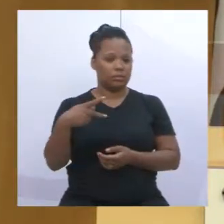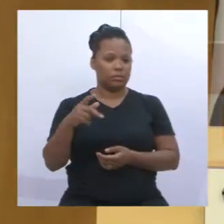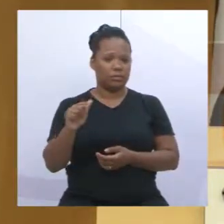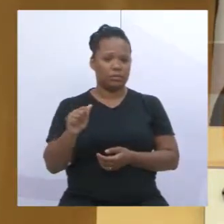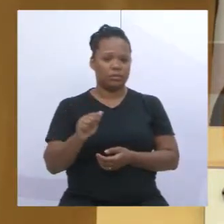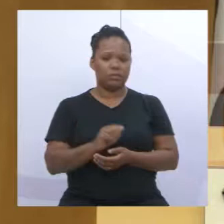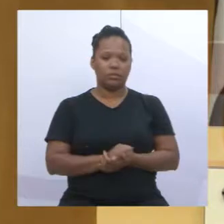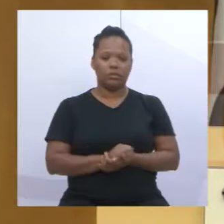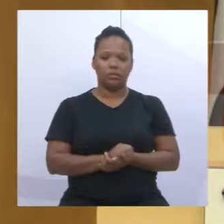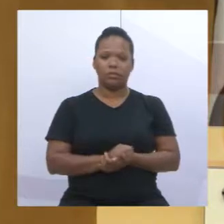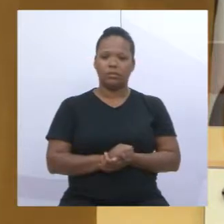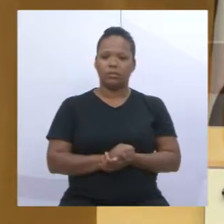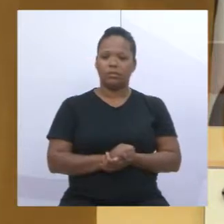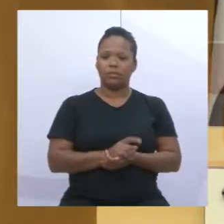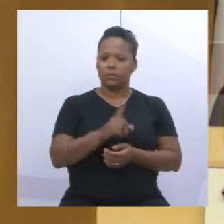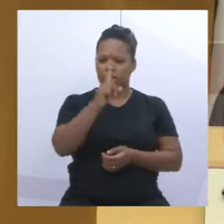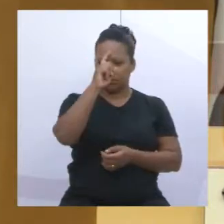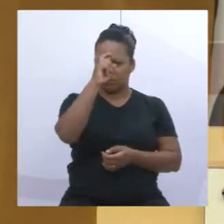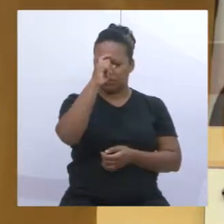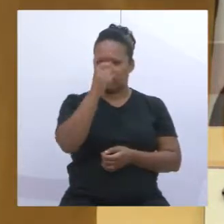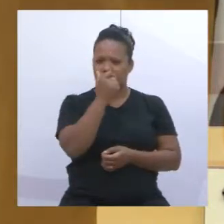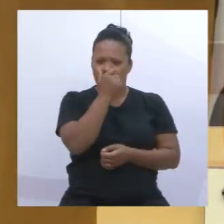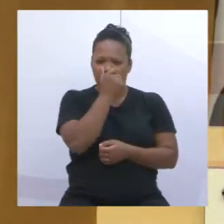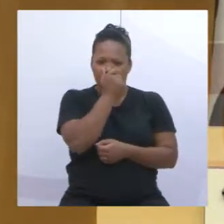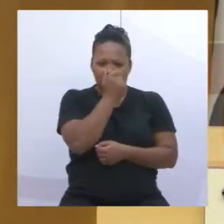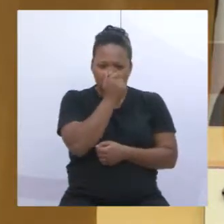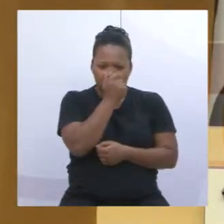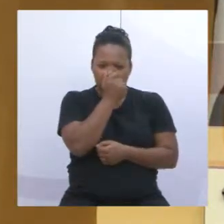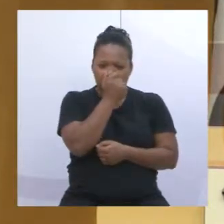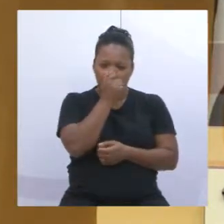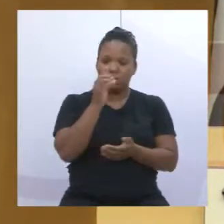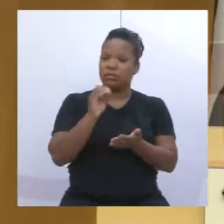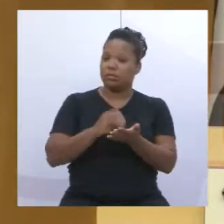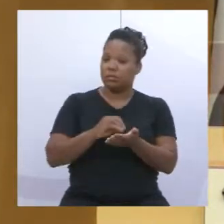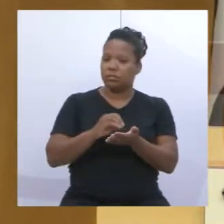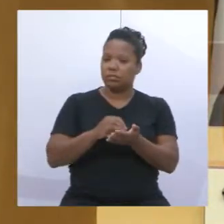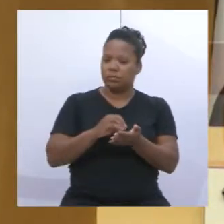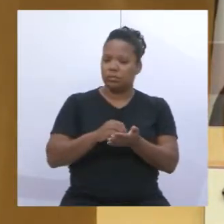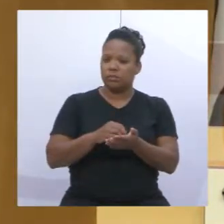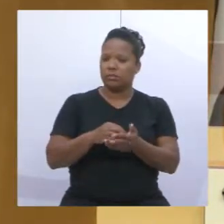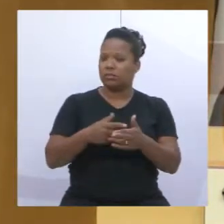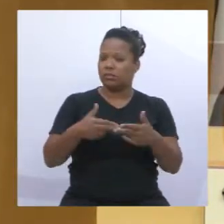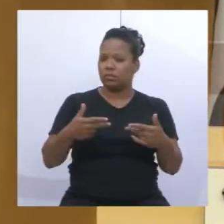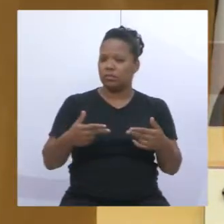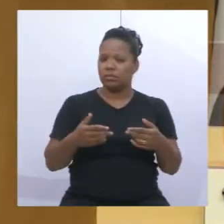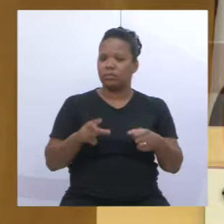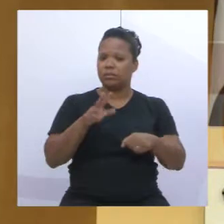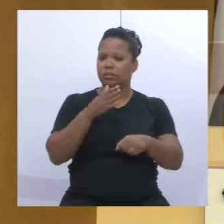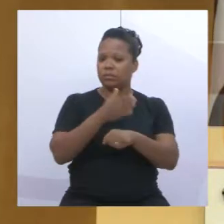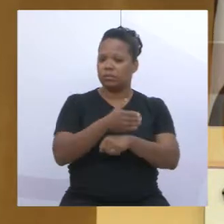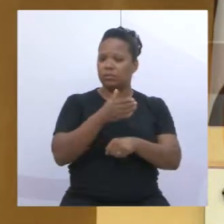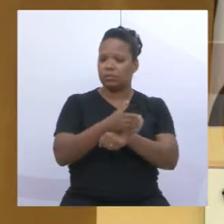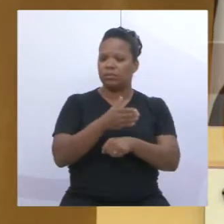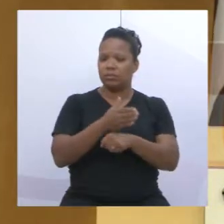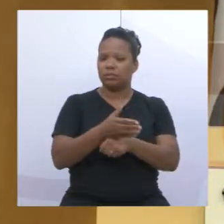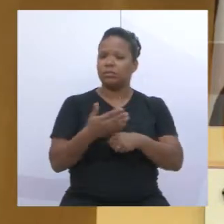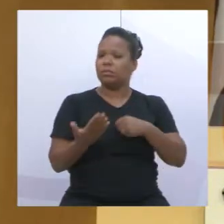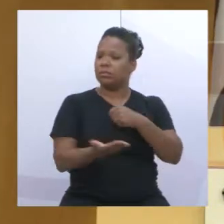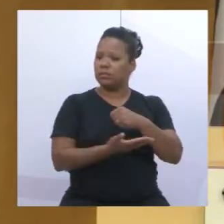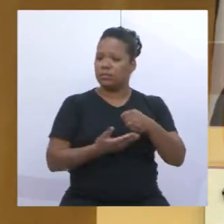hospitais superlotados, inexistências de equipamento para atendimento básico, a falta de médico.